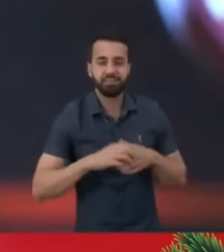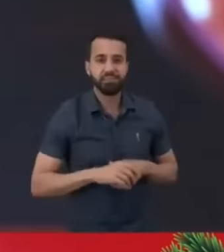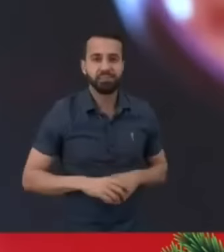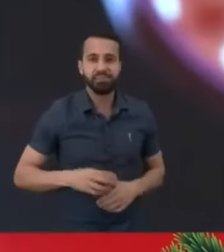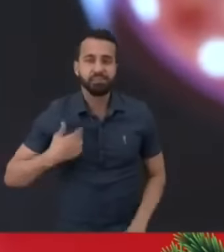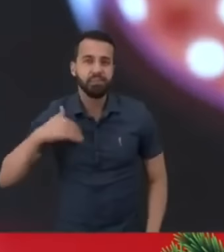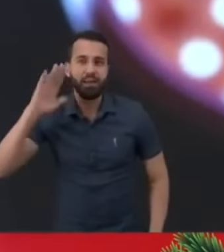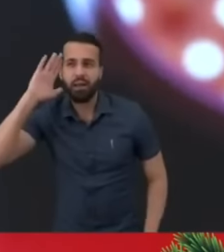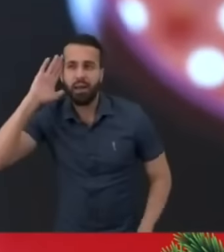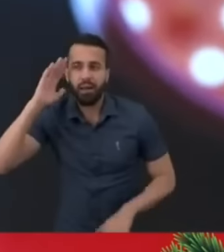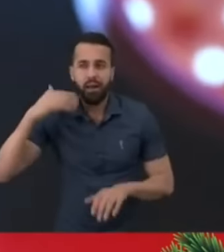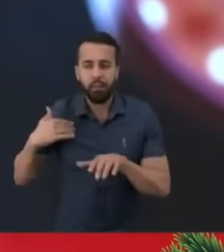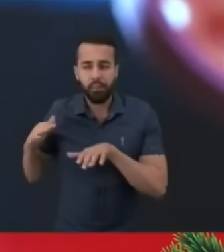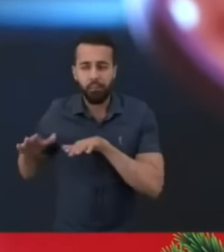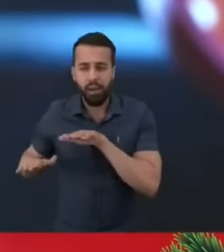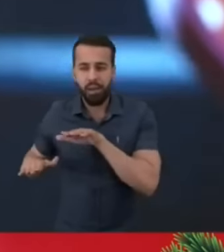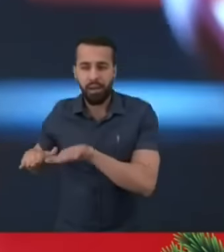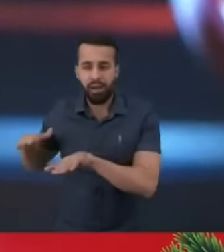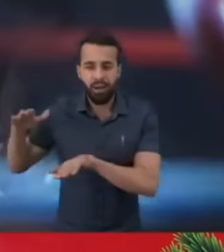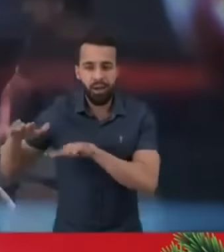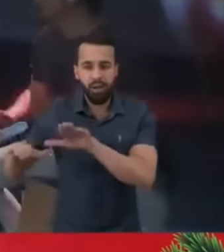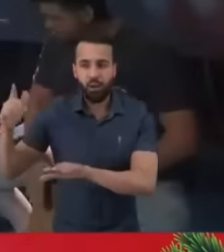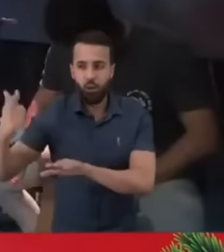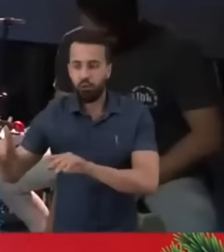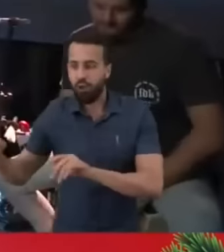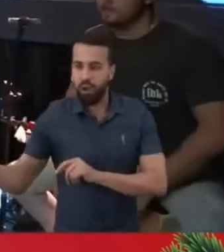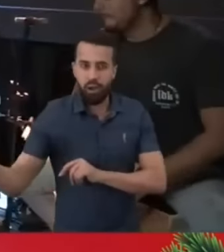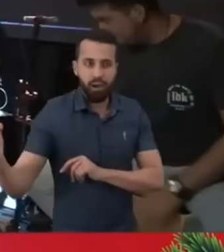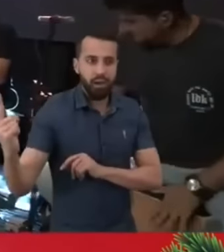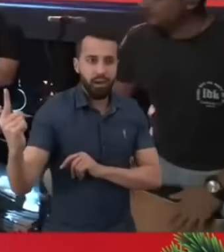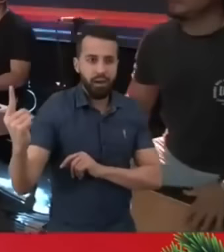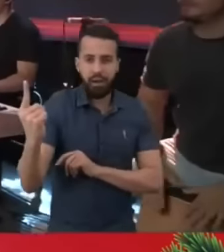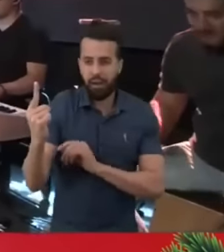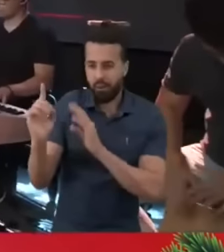seus passos de volta à minha porta,